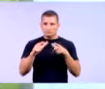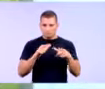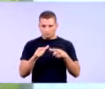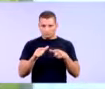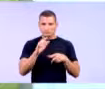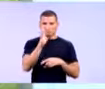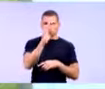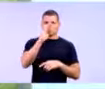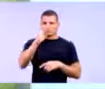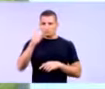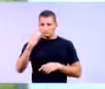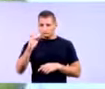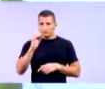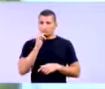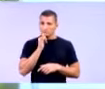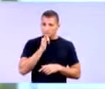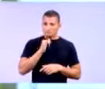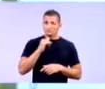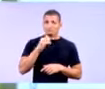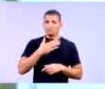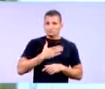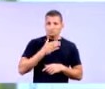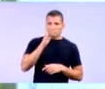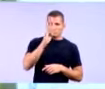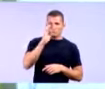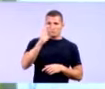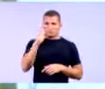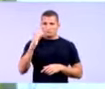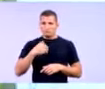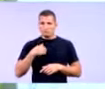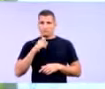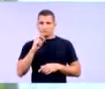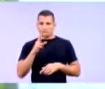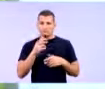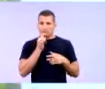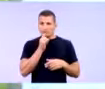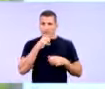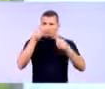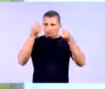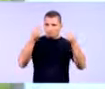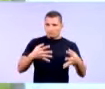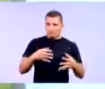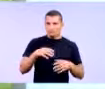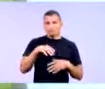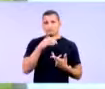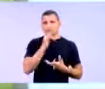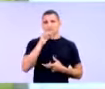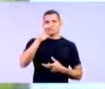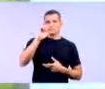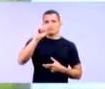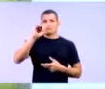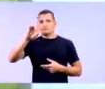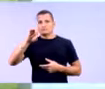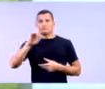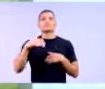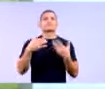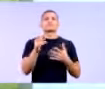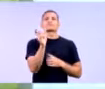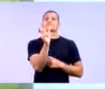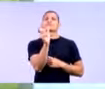curso. Então, se no meu trabalho de conclusão de curso eu vou, de repente, trabalhar alguma temática da EAD, qual é uma